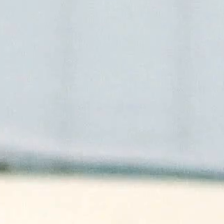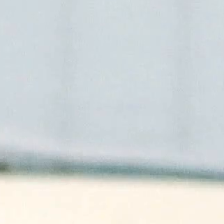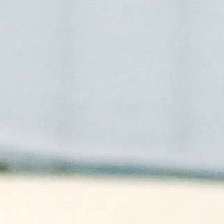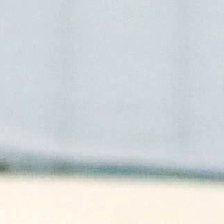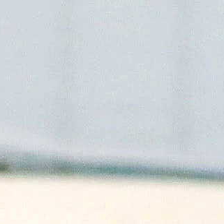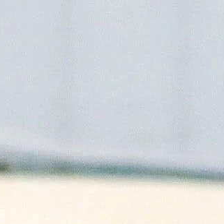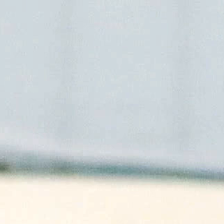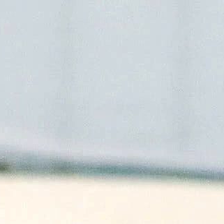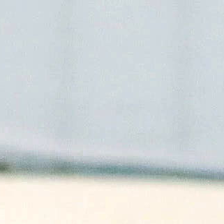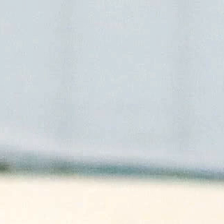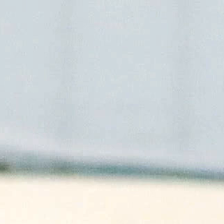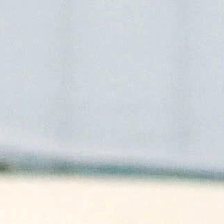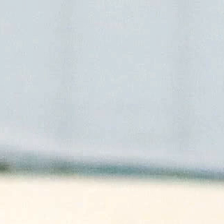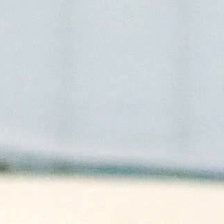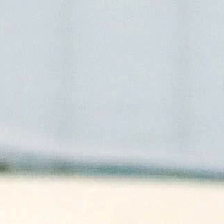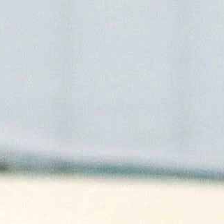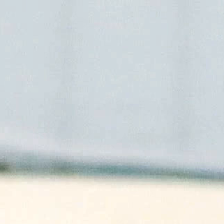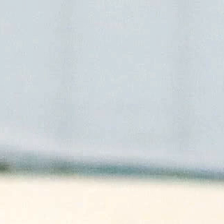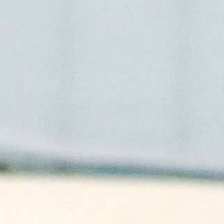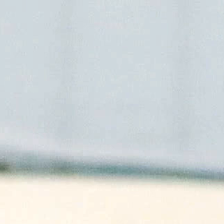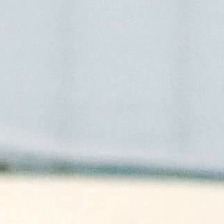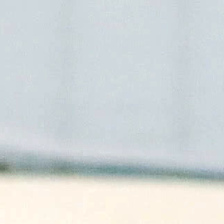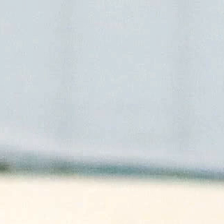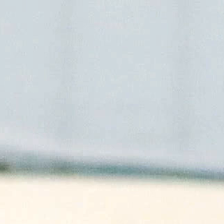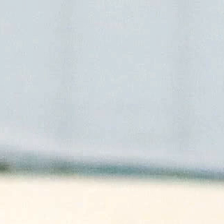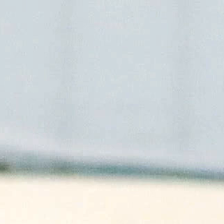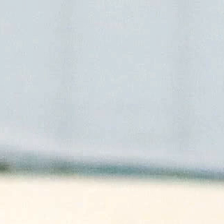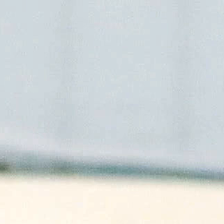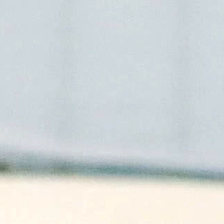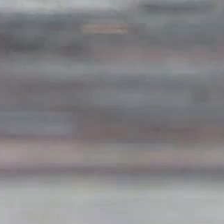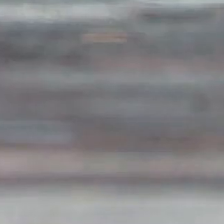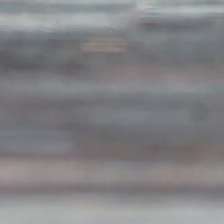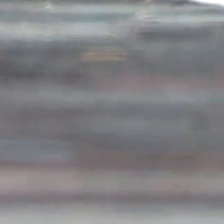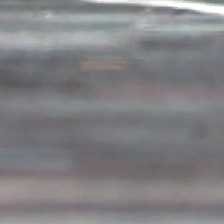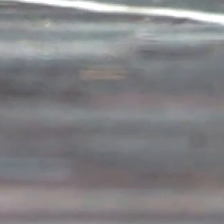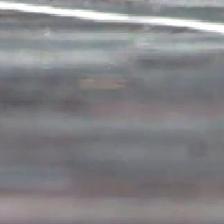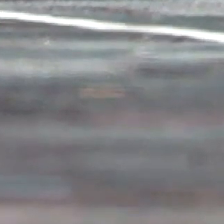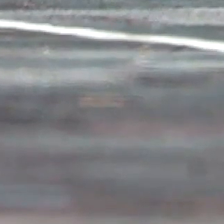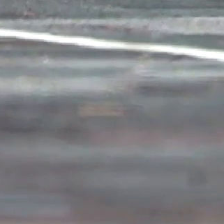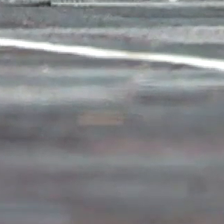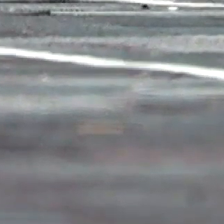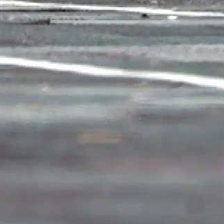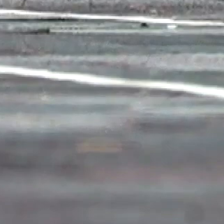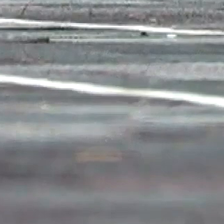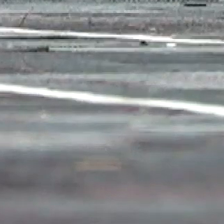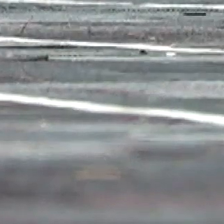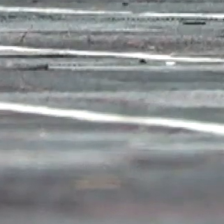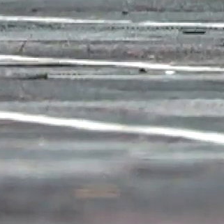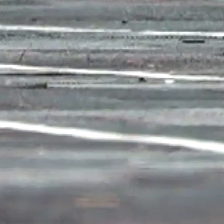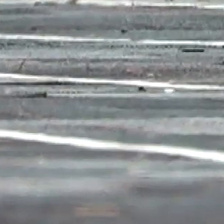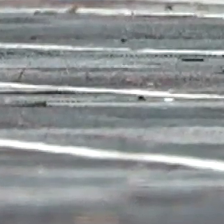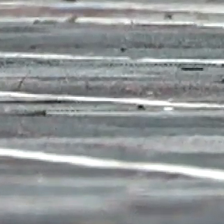Uma atleta de bocha em cadeira de rodas. Homem em handbike.